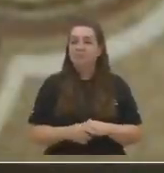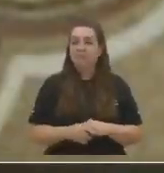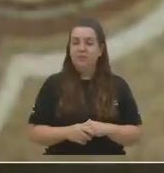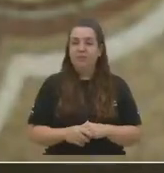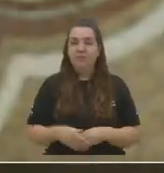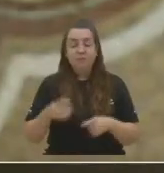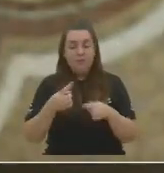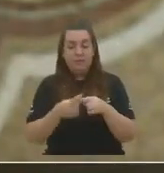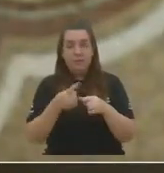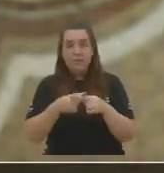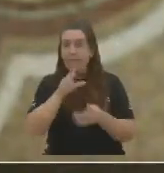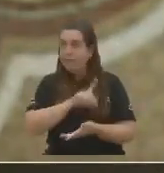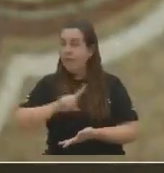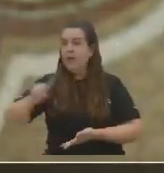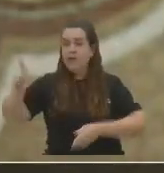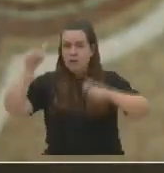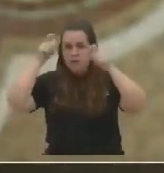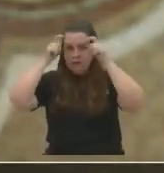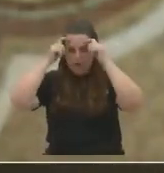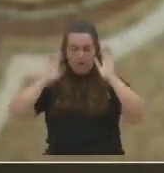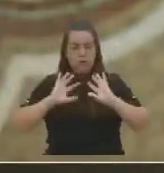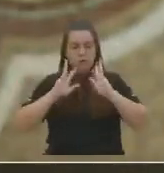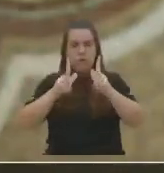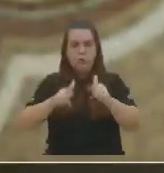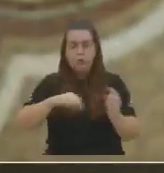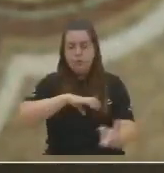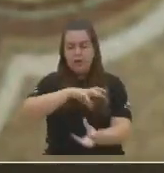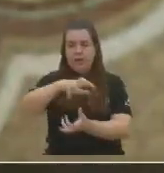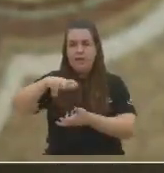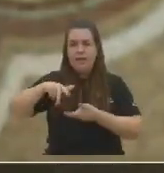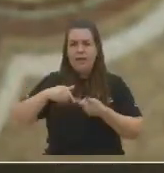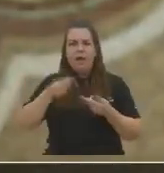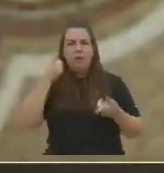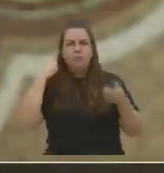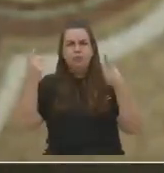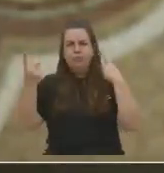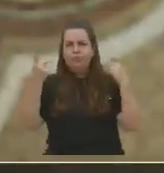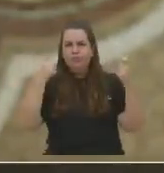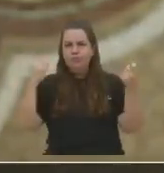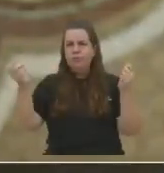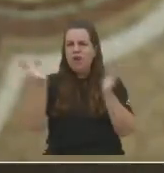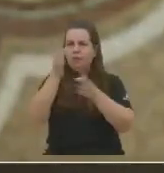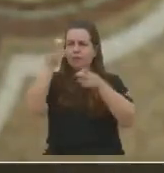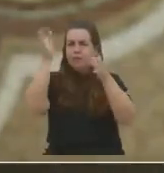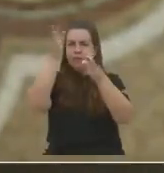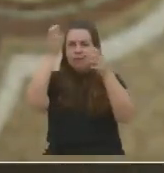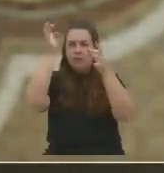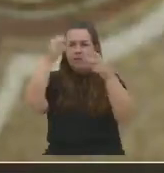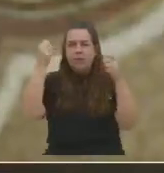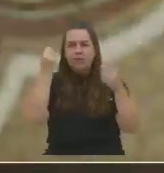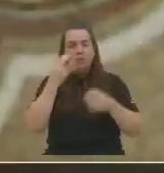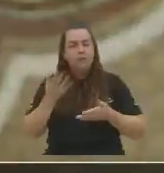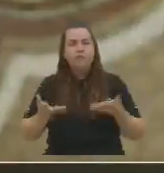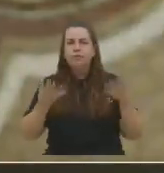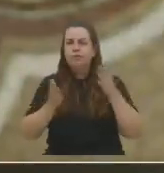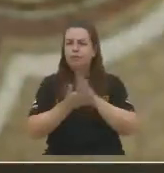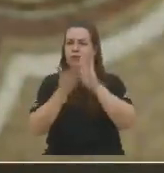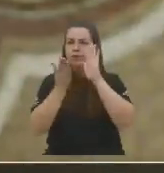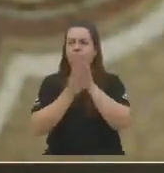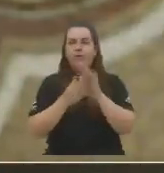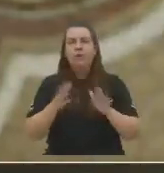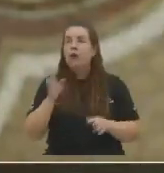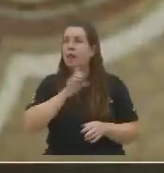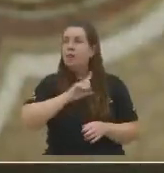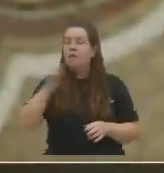Porque Deus é o grande Rei de toda a terra. Ao som da harpa acompanhai os seus louvores. Deus reina sobre todas